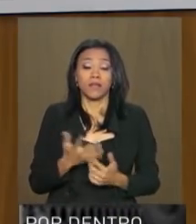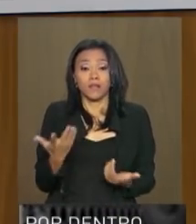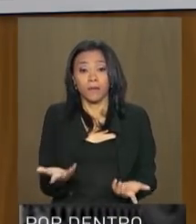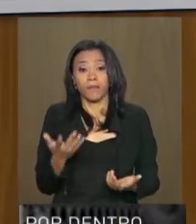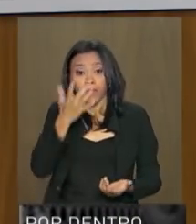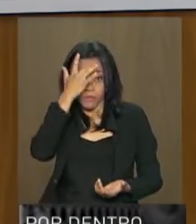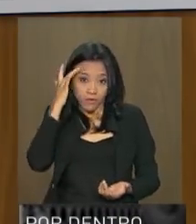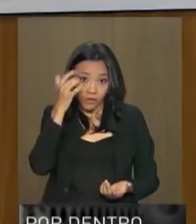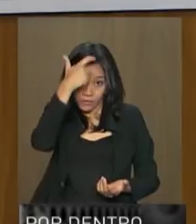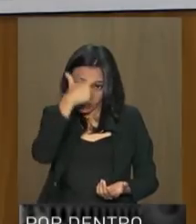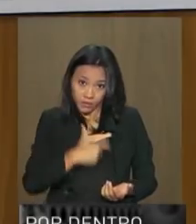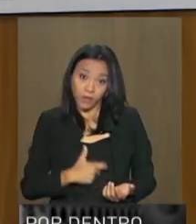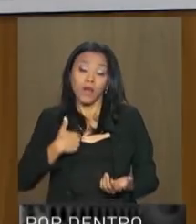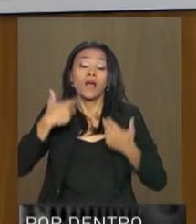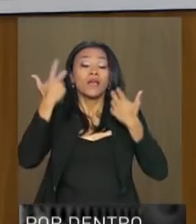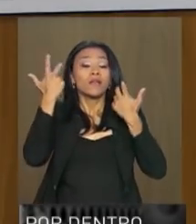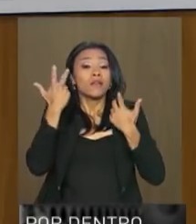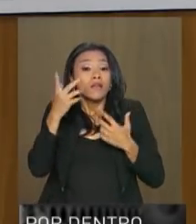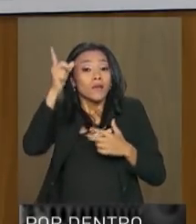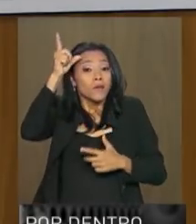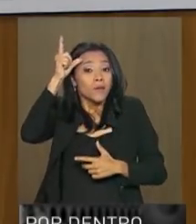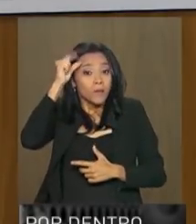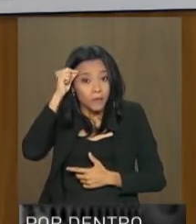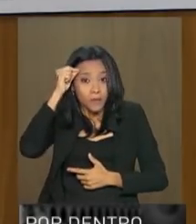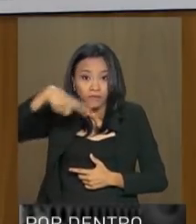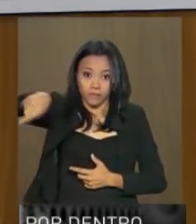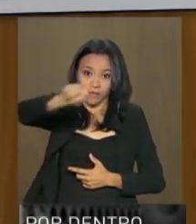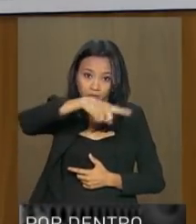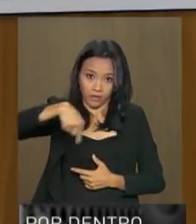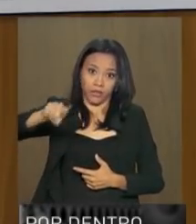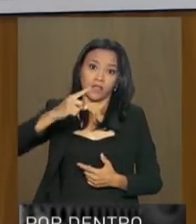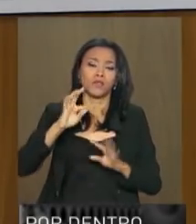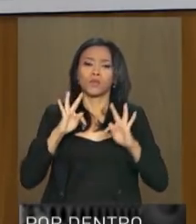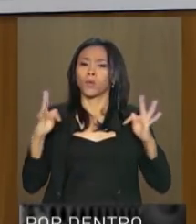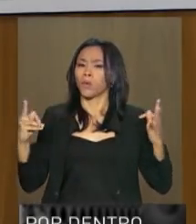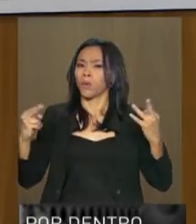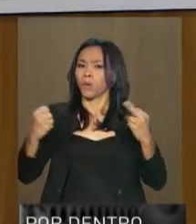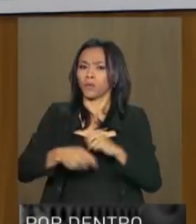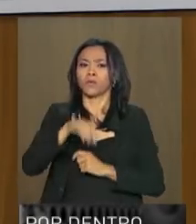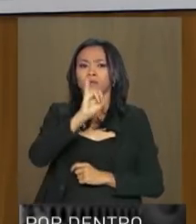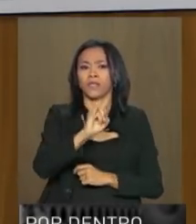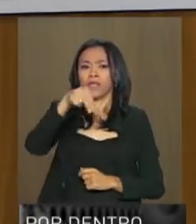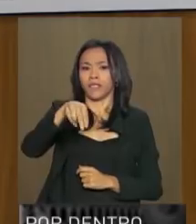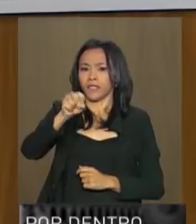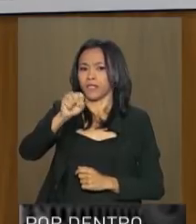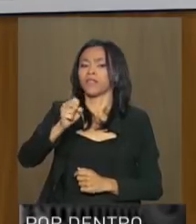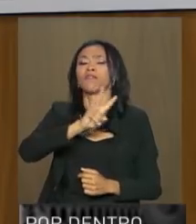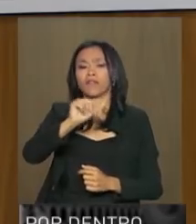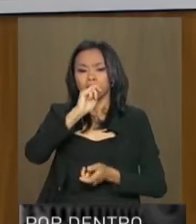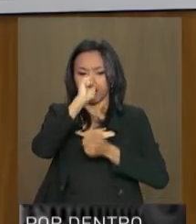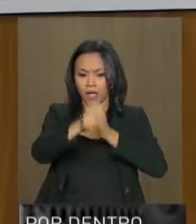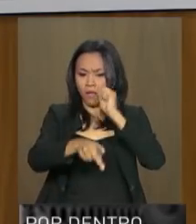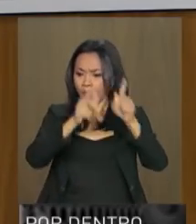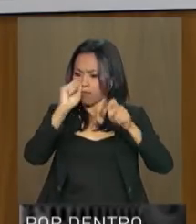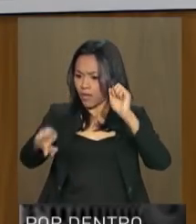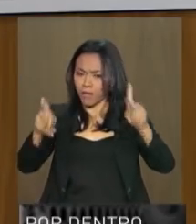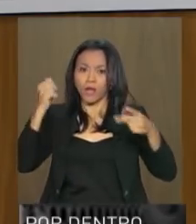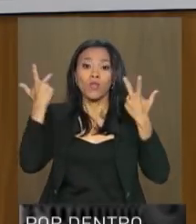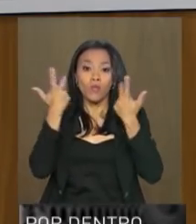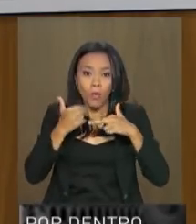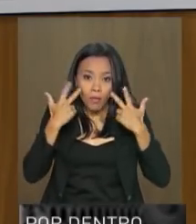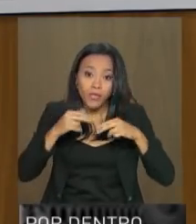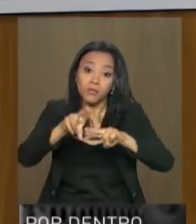segurado ele pode ficar tranquilo, porque todos os benefícios serão pagos normalmente, a reforma vem para isso. Se